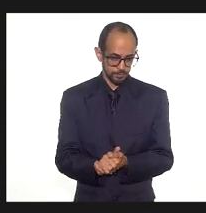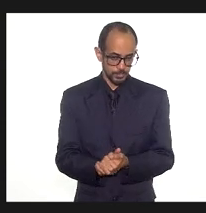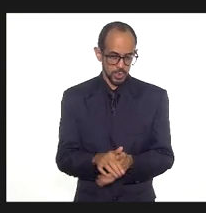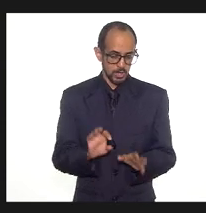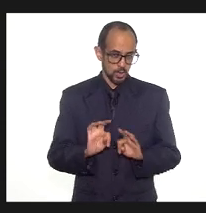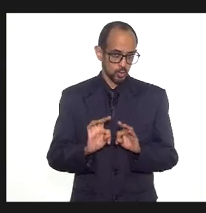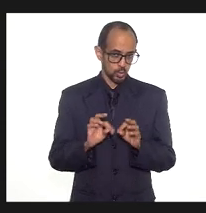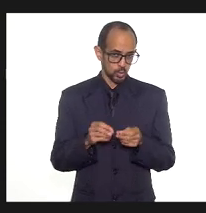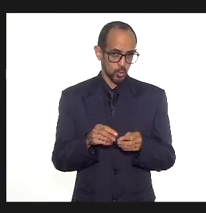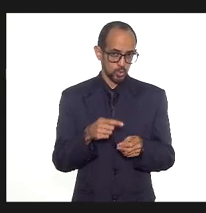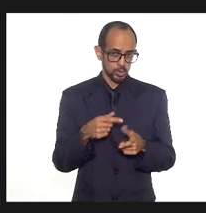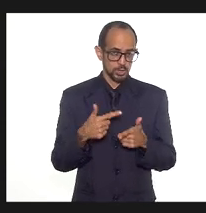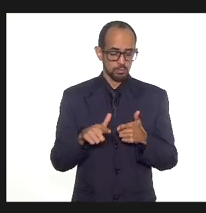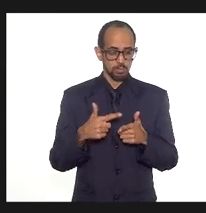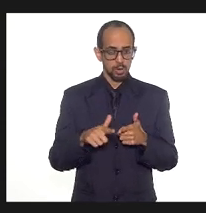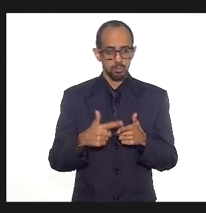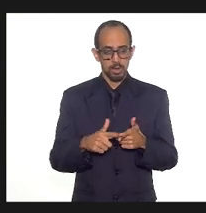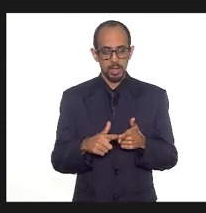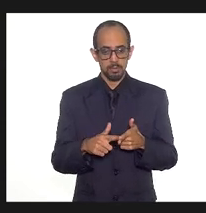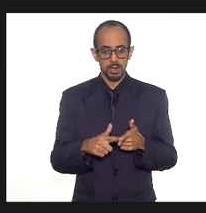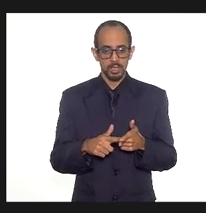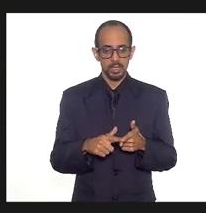de uma plataforma, ele fica